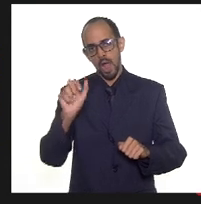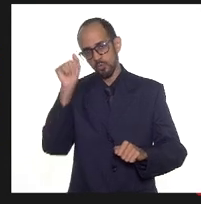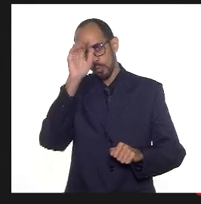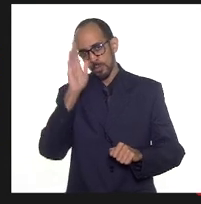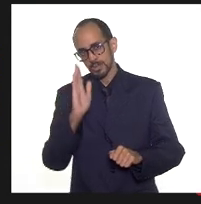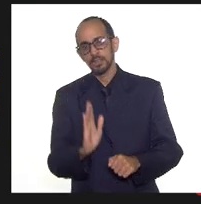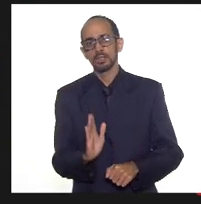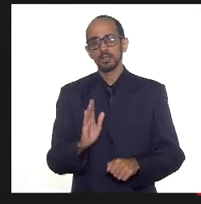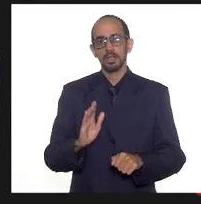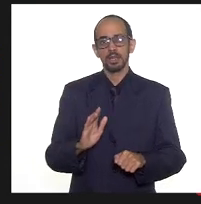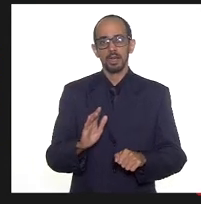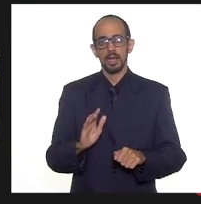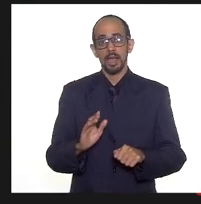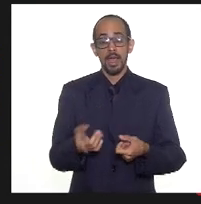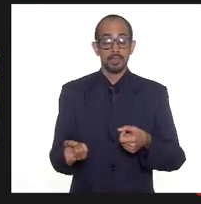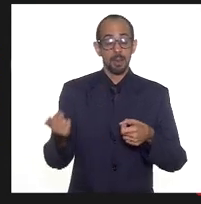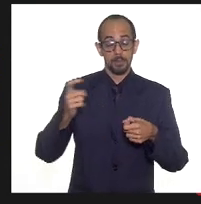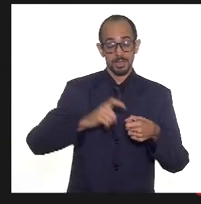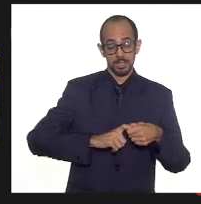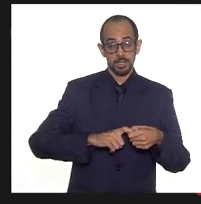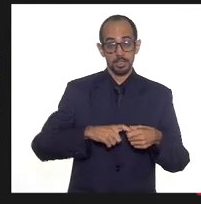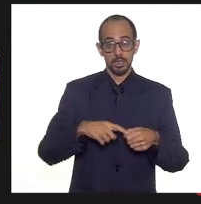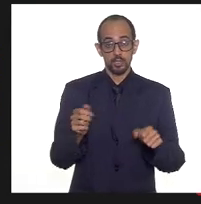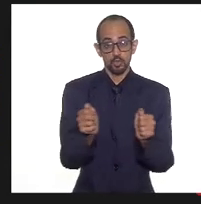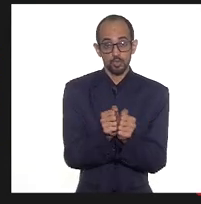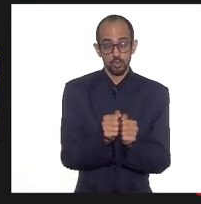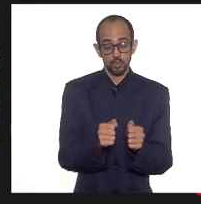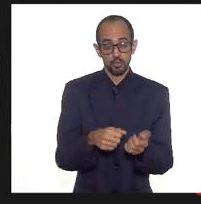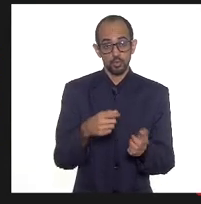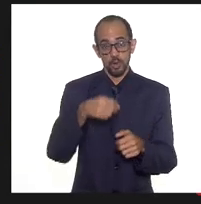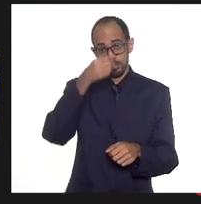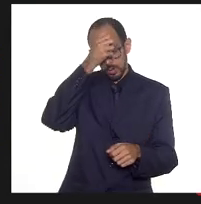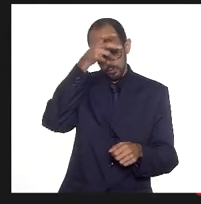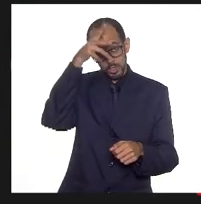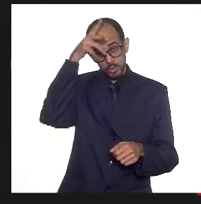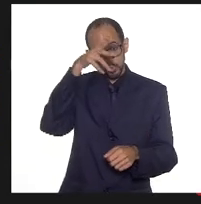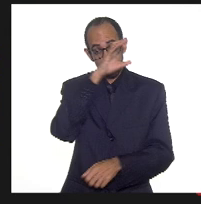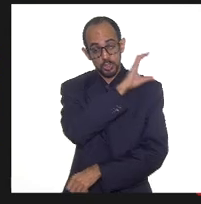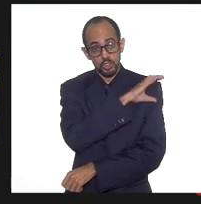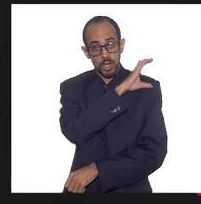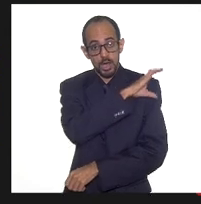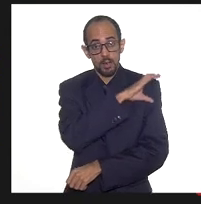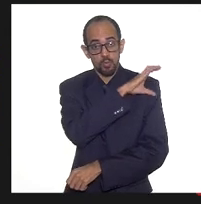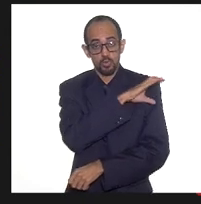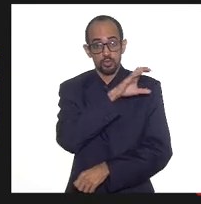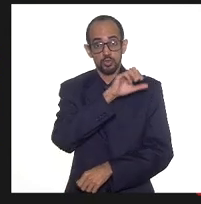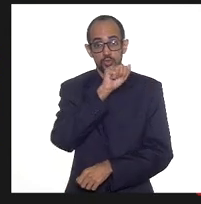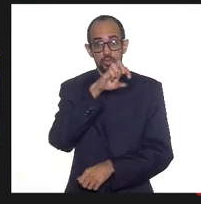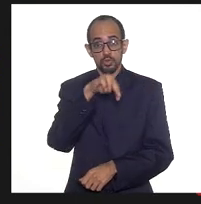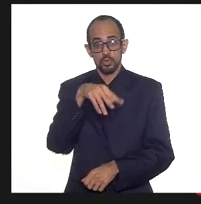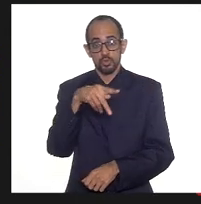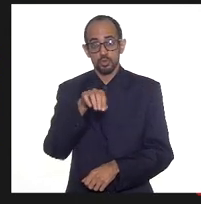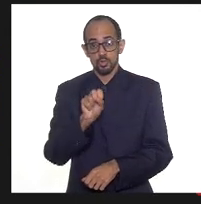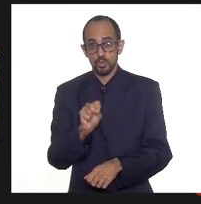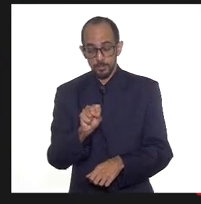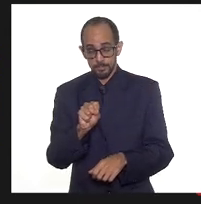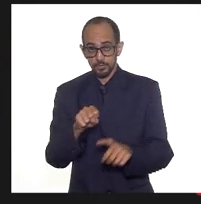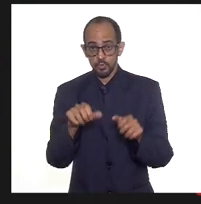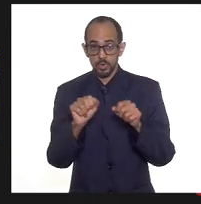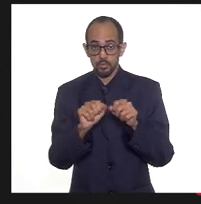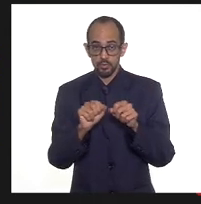parceria com esse programa da Prefeitura de Campos foi viabilizada através do